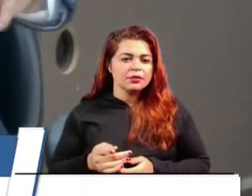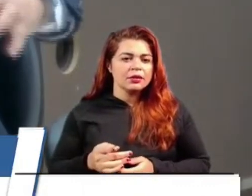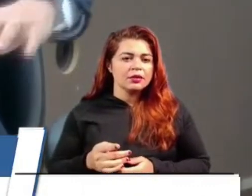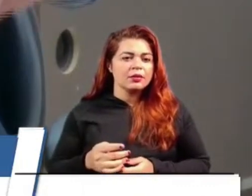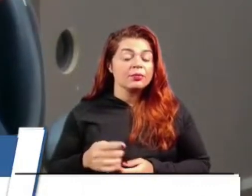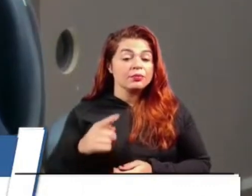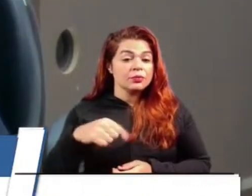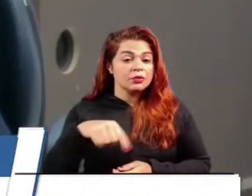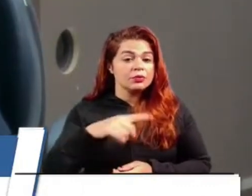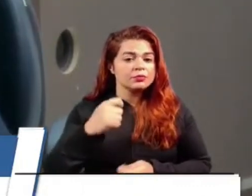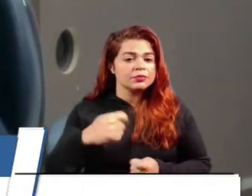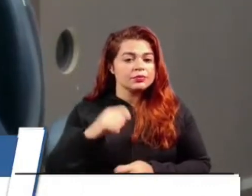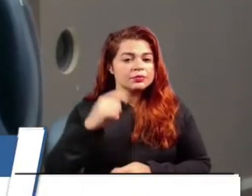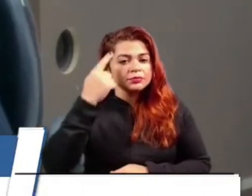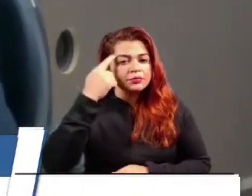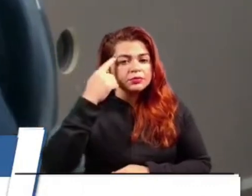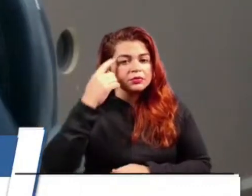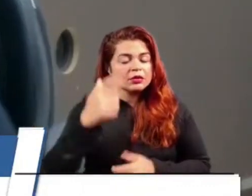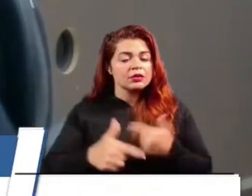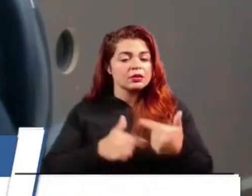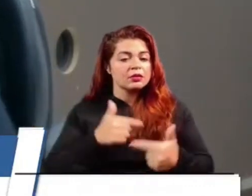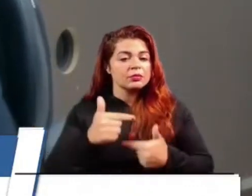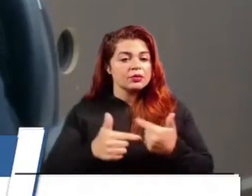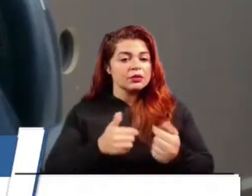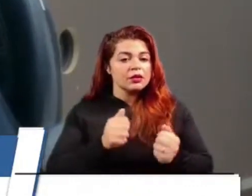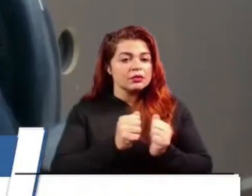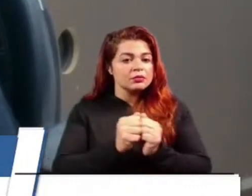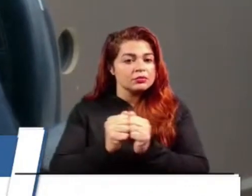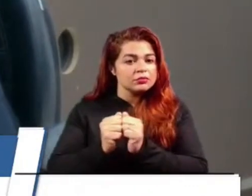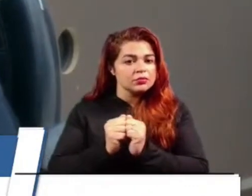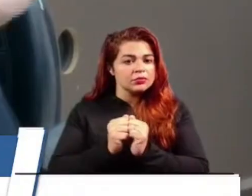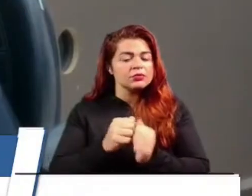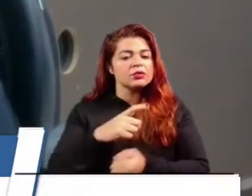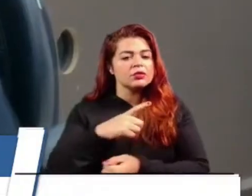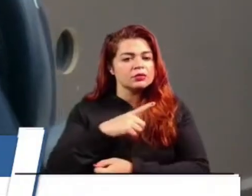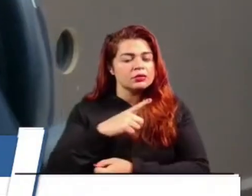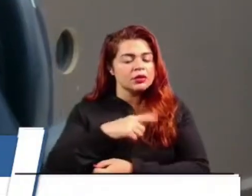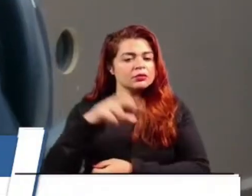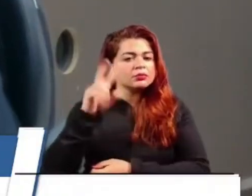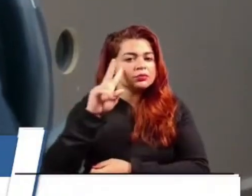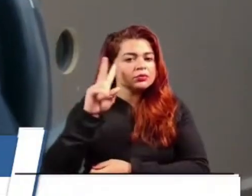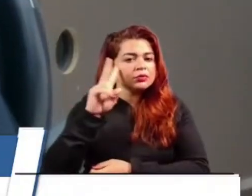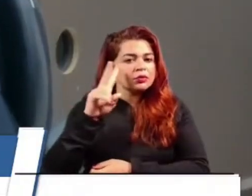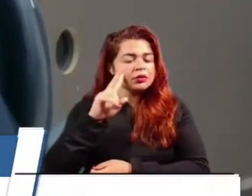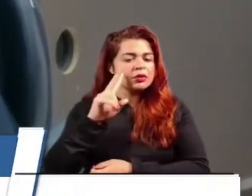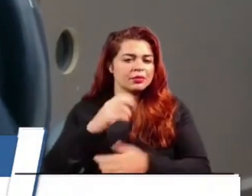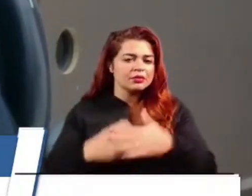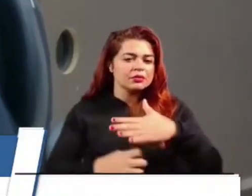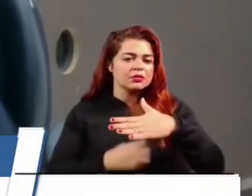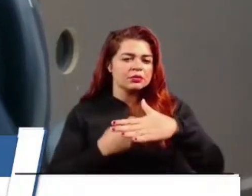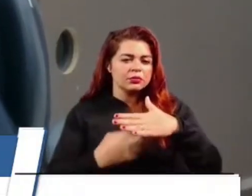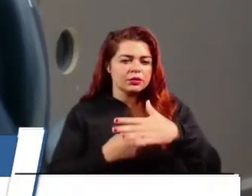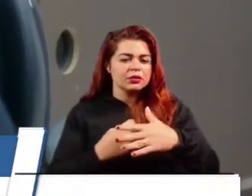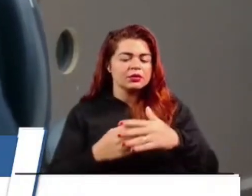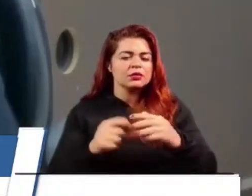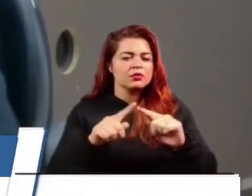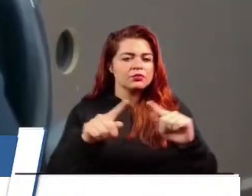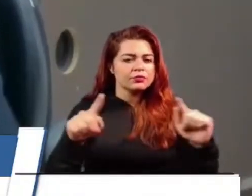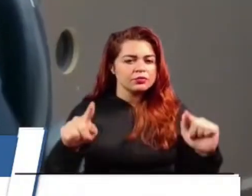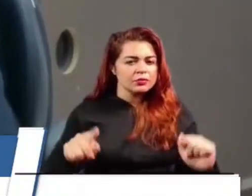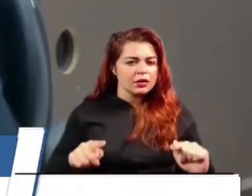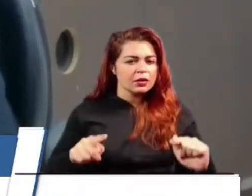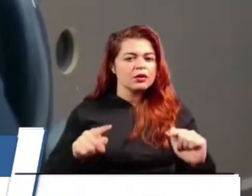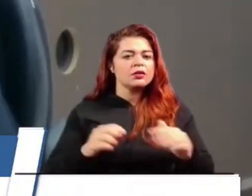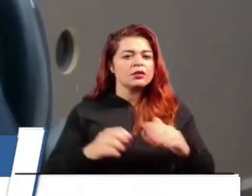junto, né? Existe historicamente, entre empresas e funcionários, tanto empresas públicas,